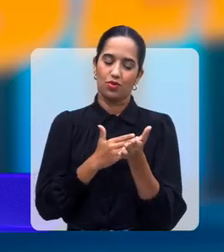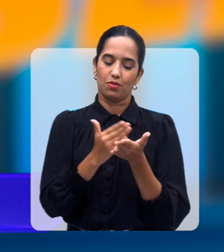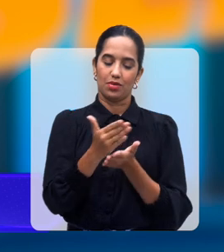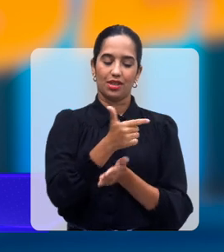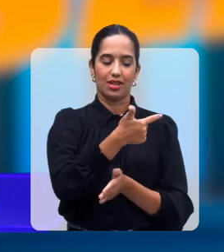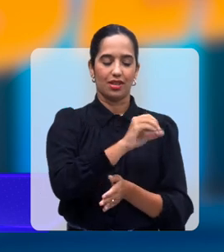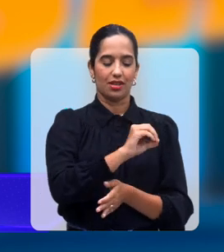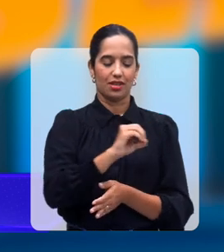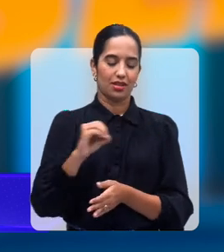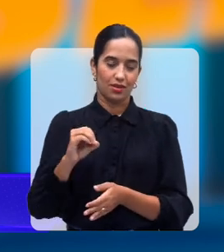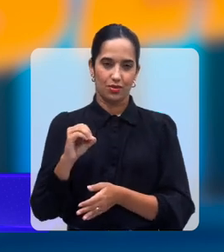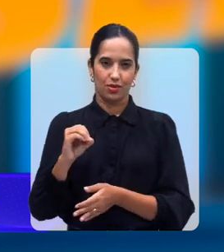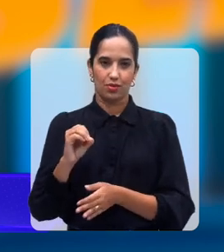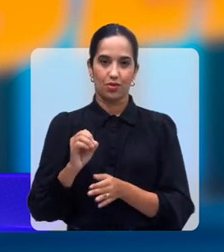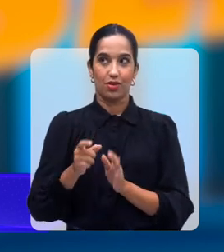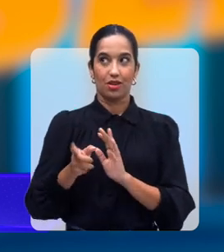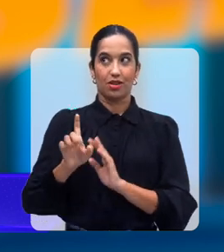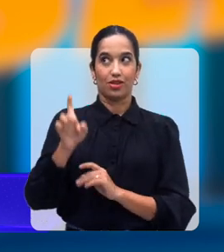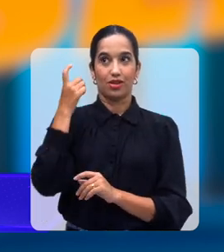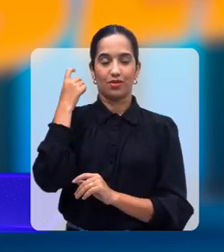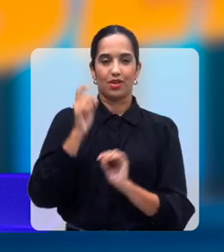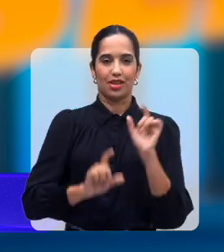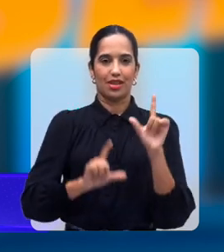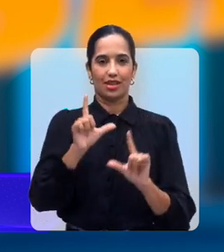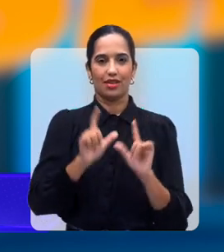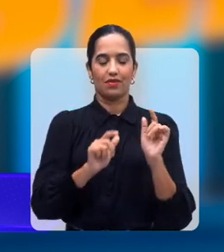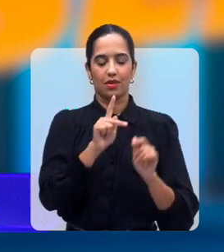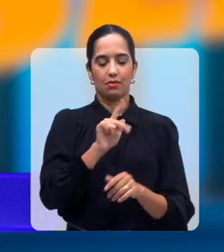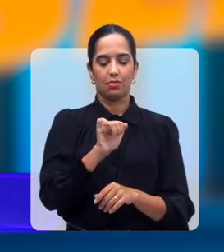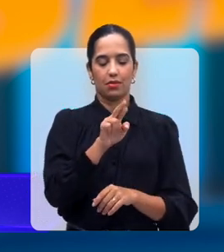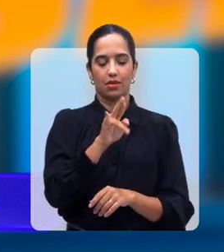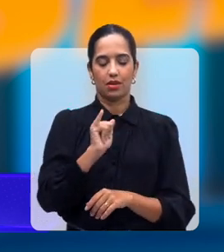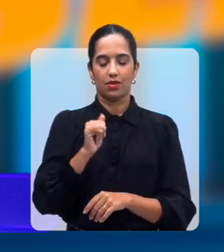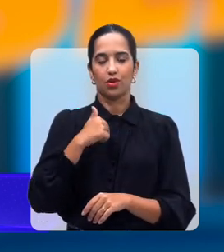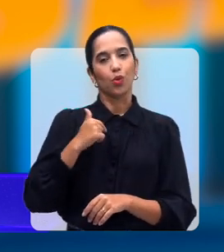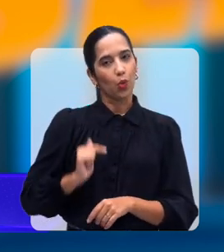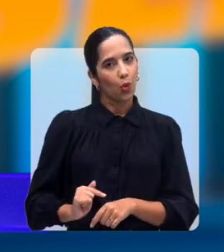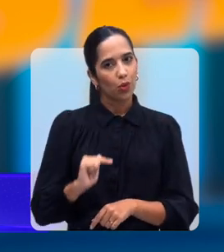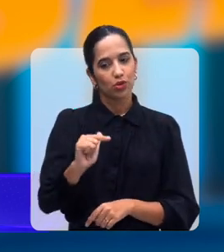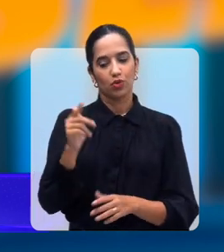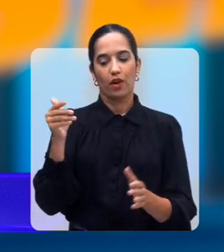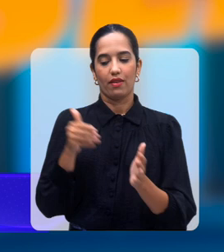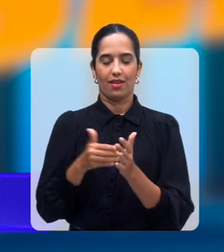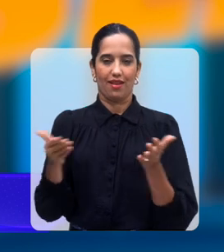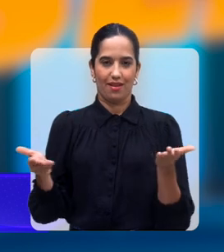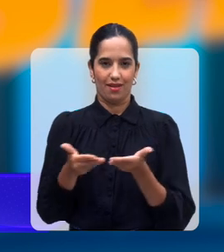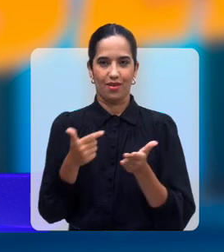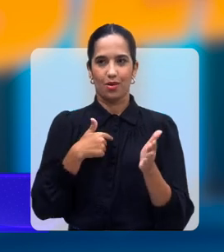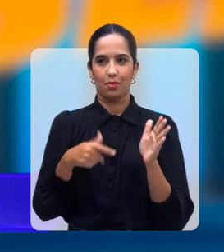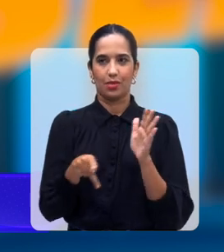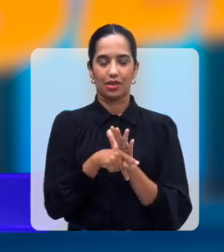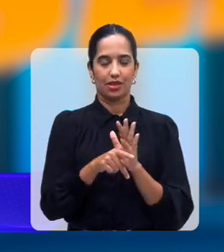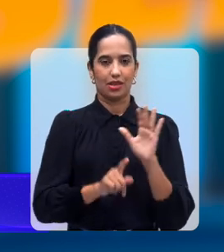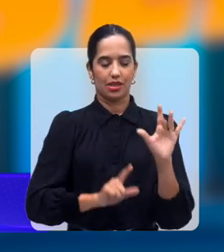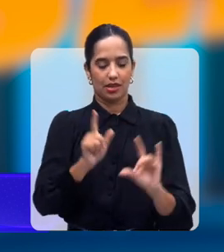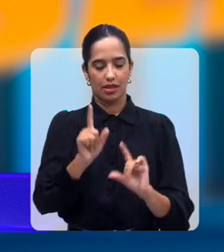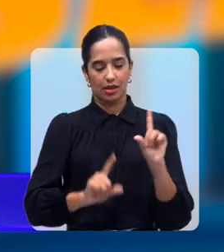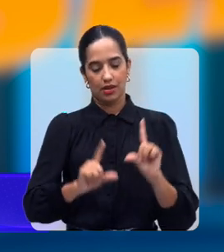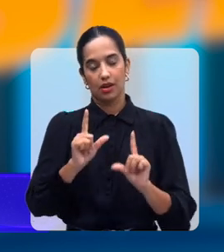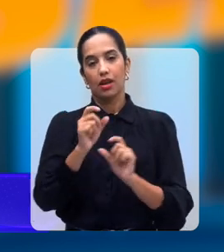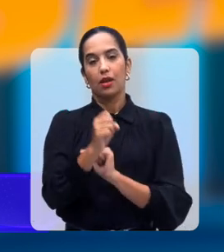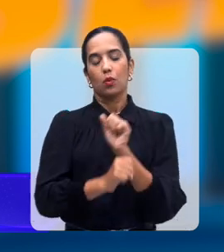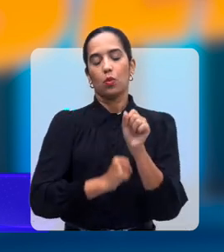como estagiária na então TV Piauí, né, e continuo até hoje lá na Rádio Antares. Eu era da TV,